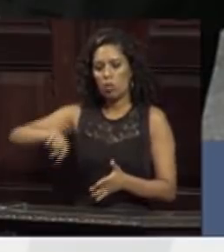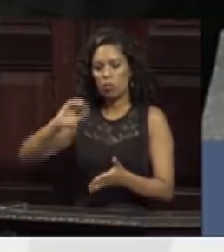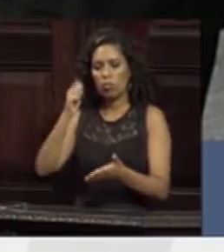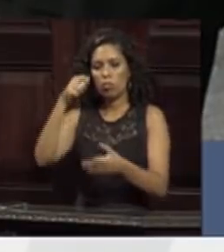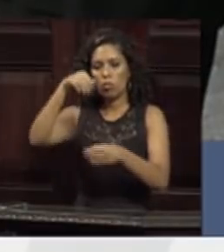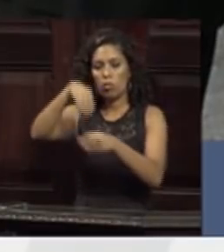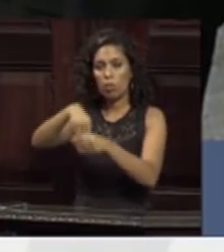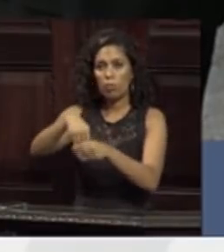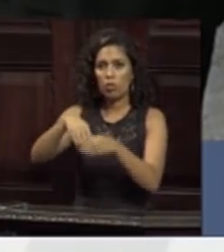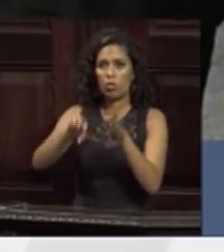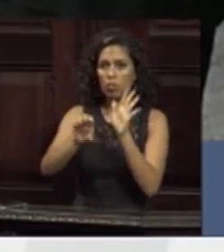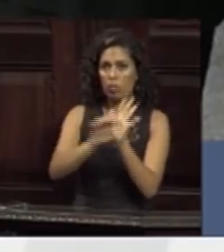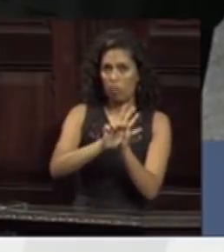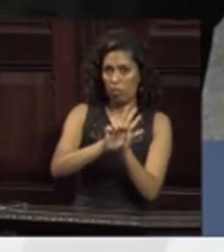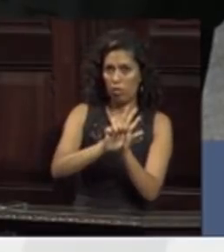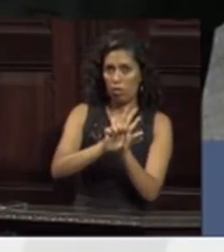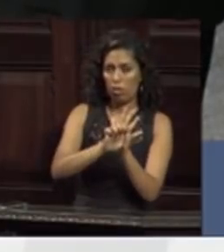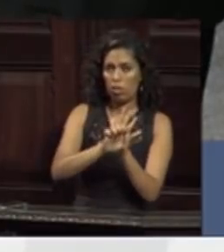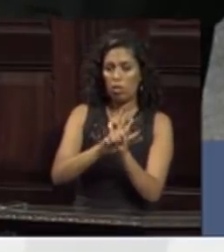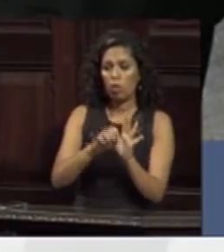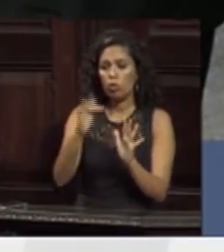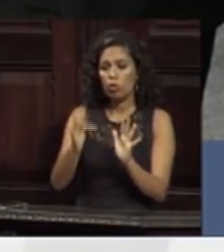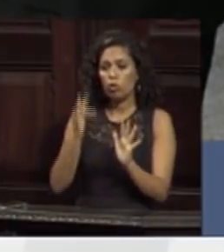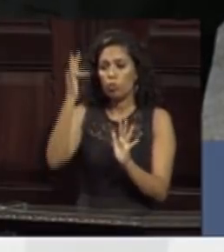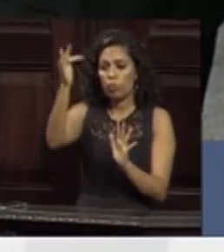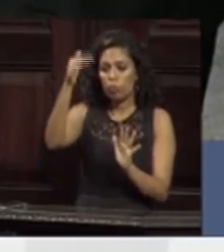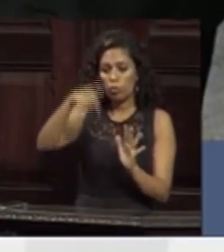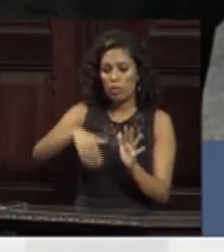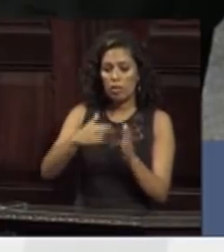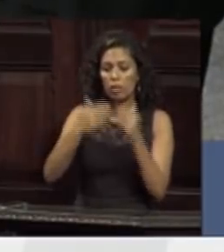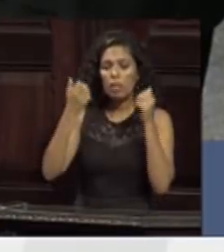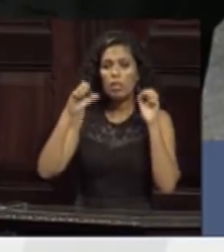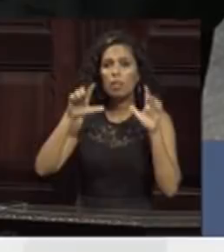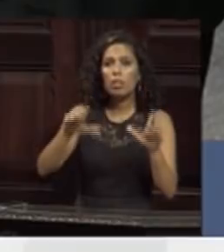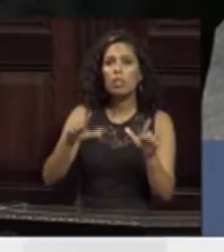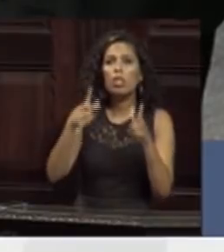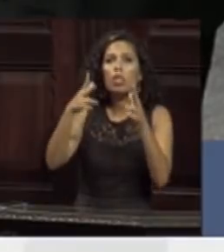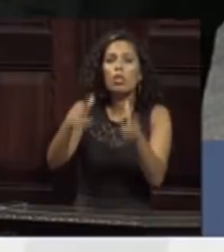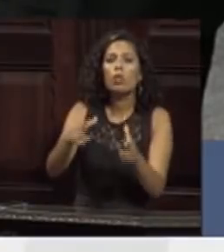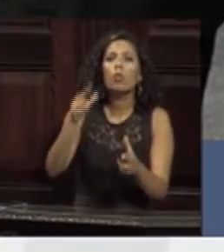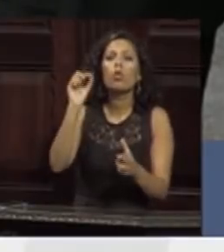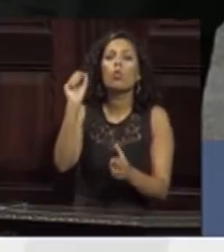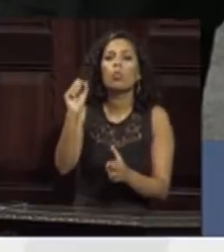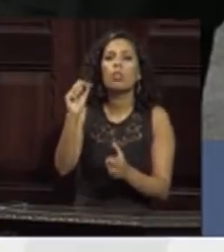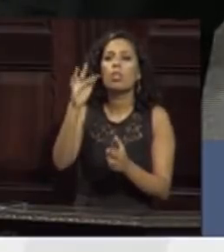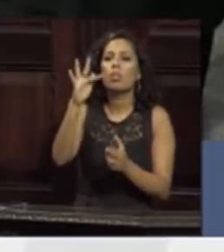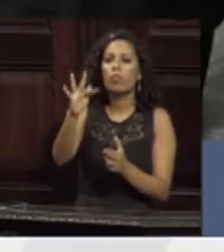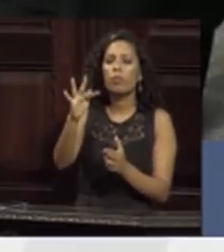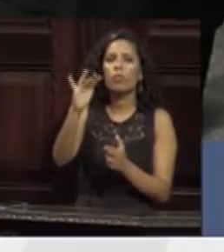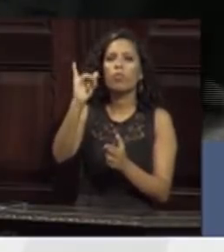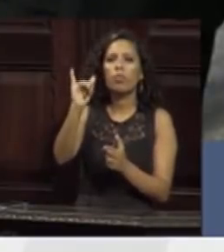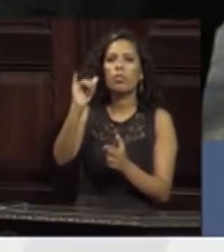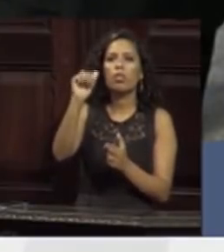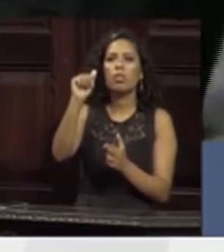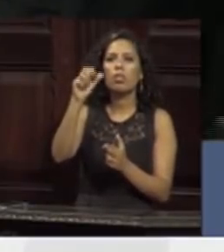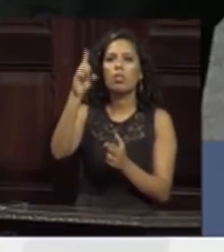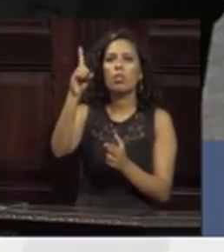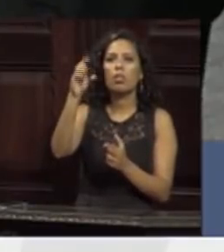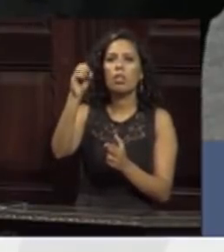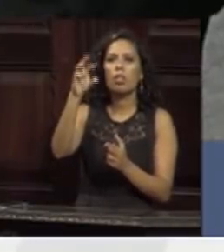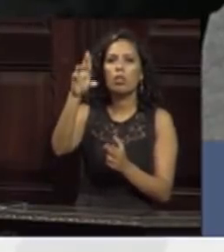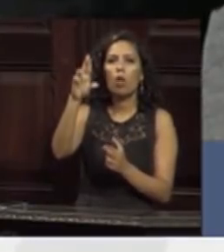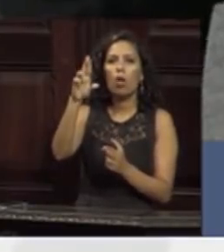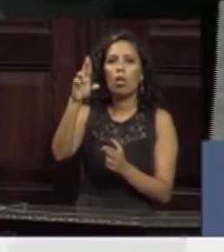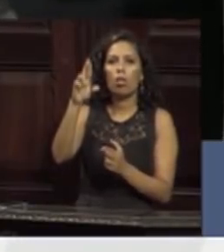praticamente viramos avalista. Se o governo amanhã ou depois faz algo que está fora, o Ministério Público vai cobrar, os órgãos